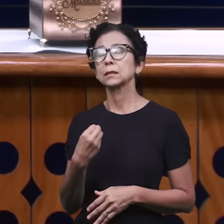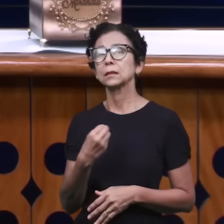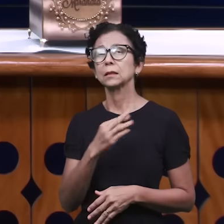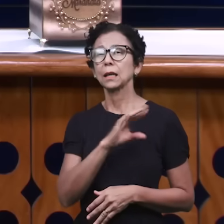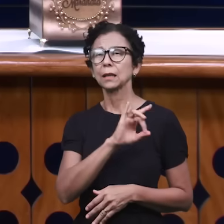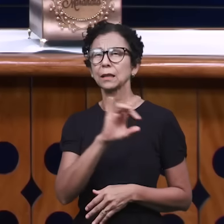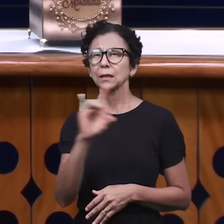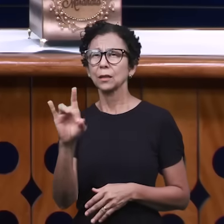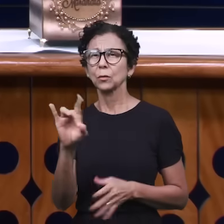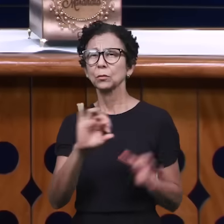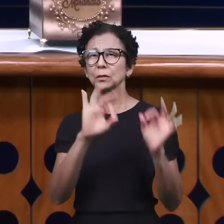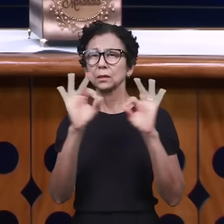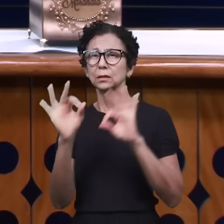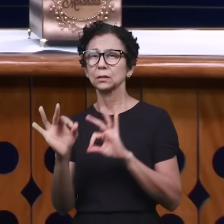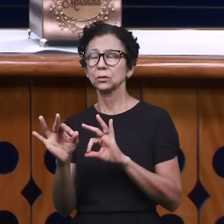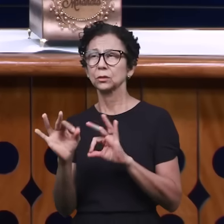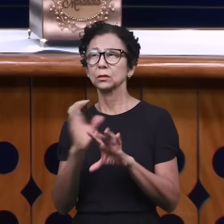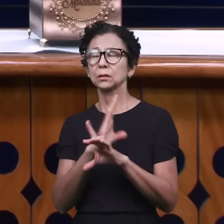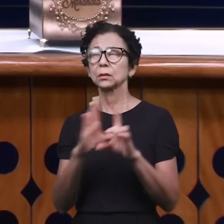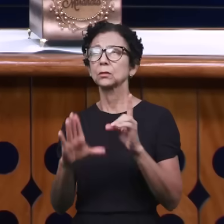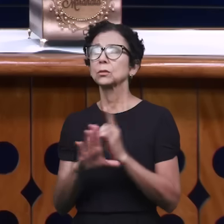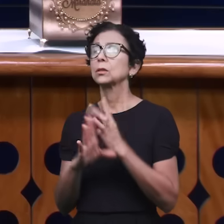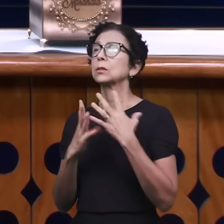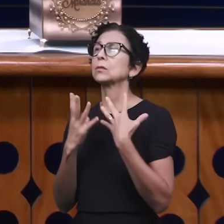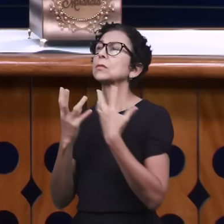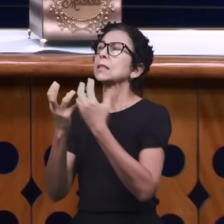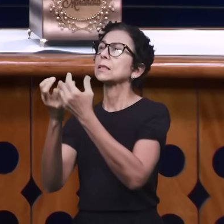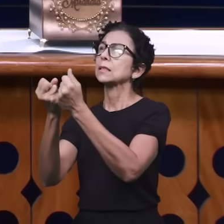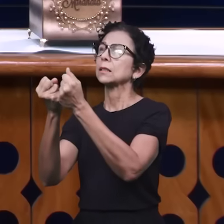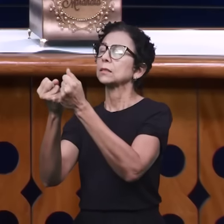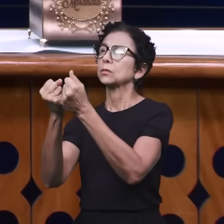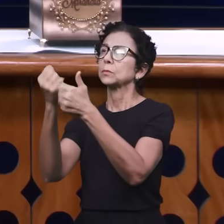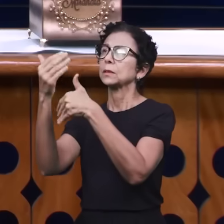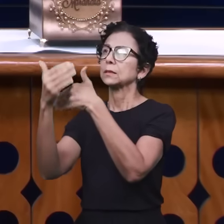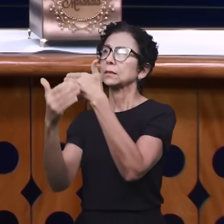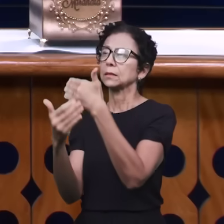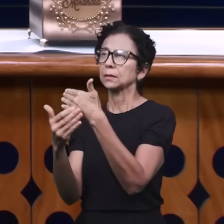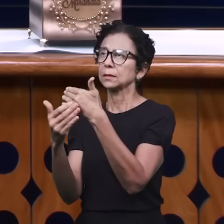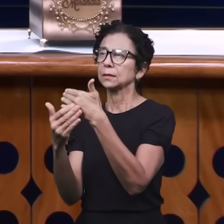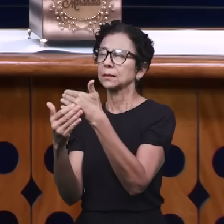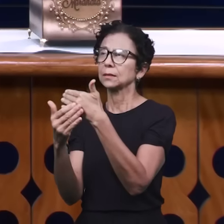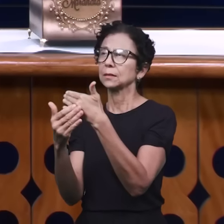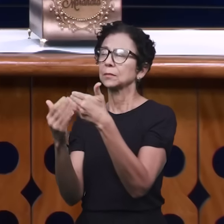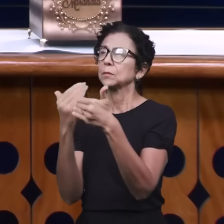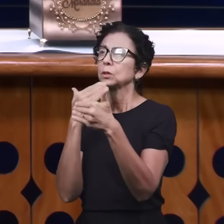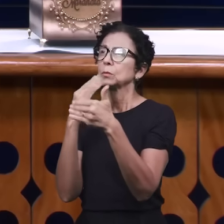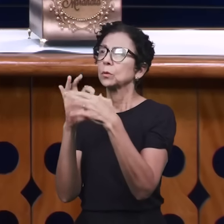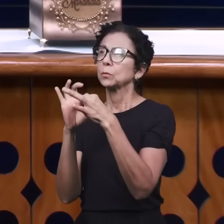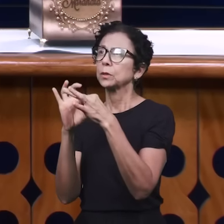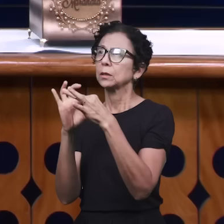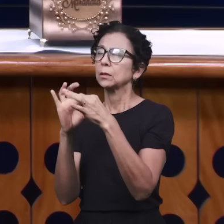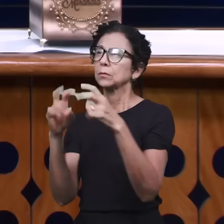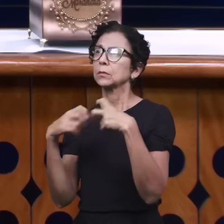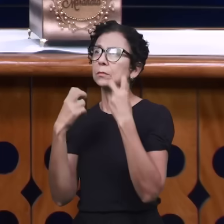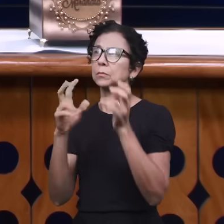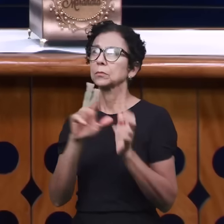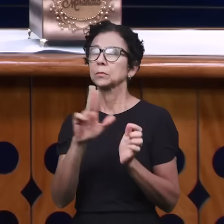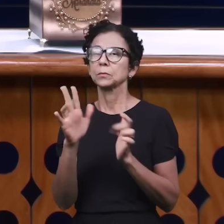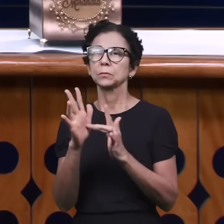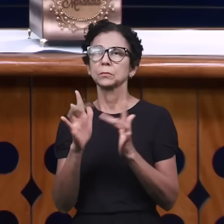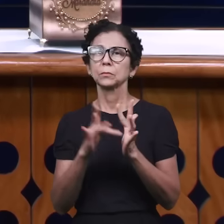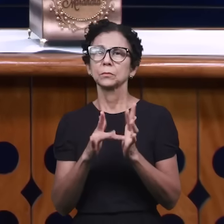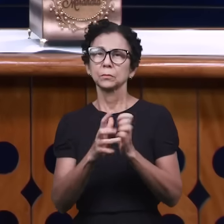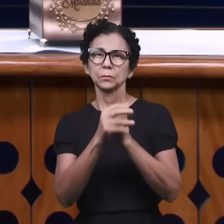Ti, dando-nos acesso à Tua presença. Dá-nos comunhão com o Senhor, nós clamamos a Ti em nome do Senhor